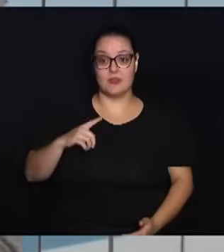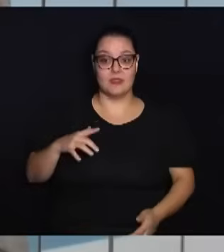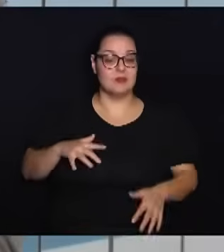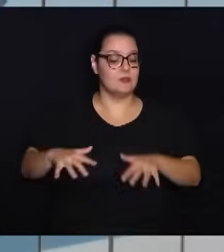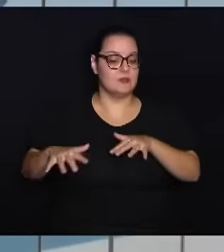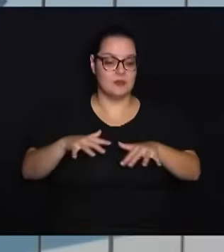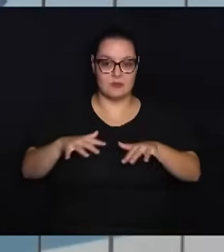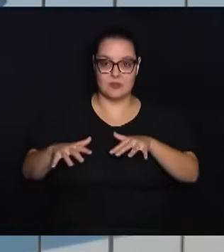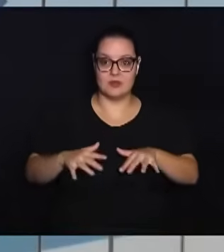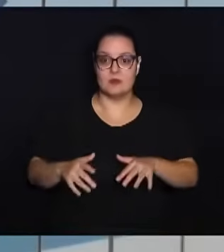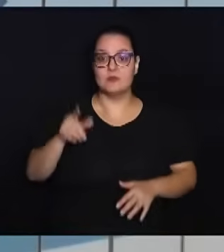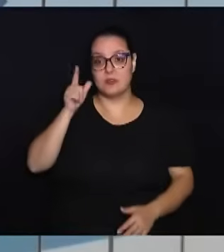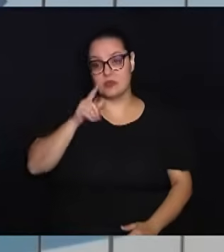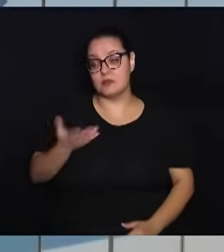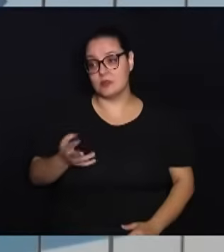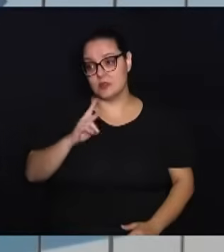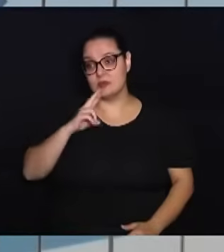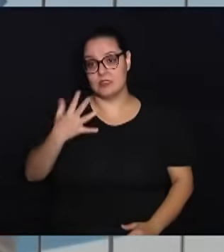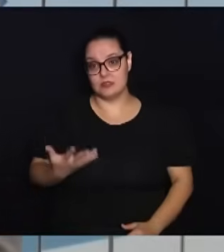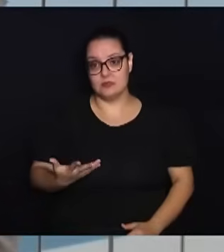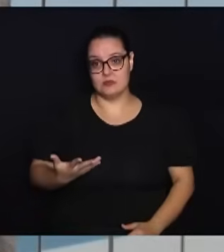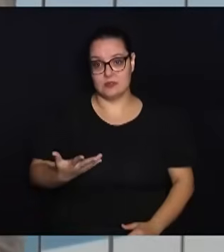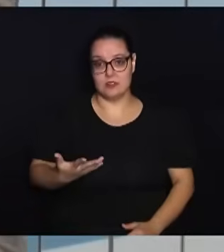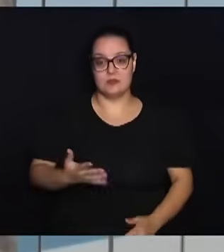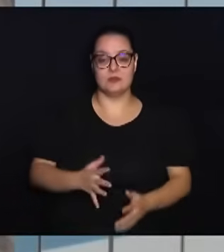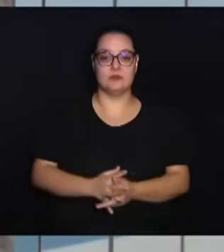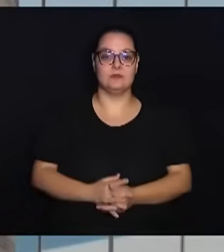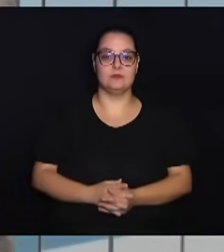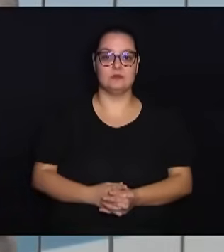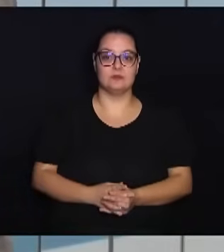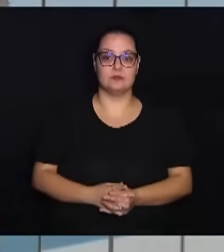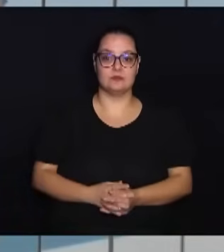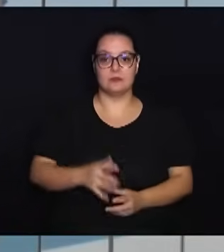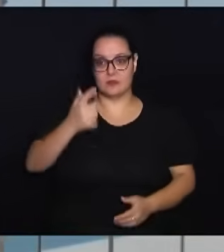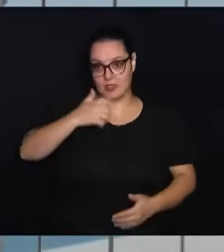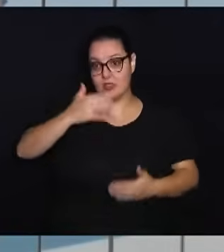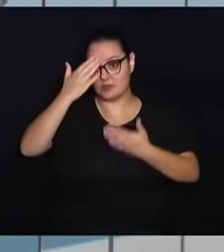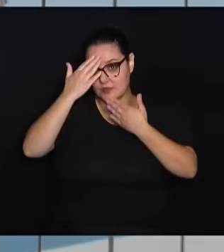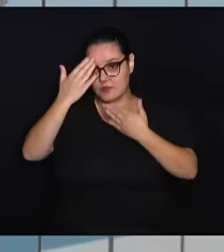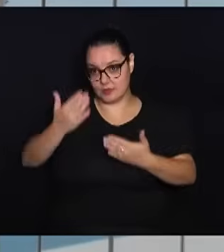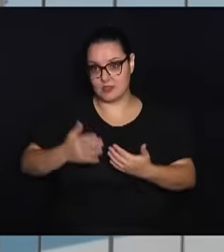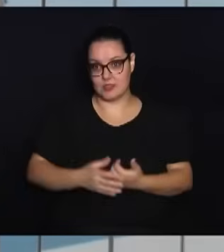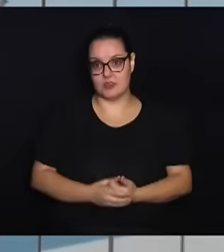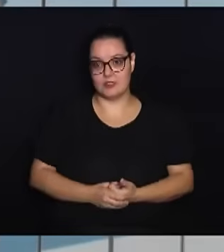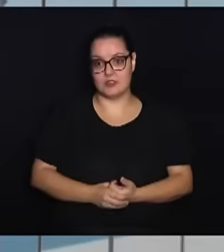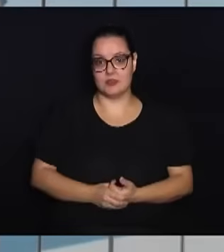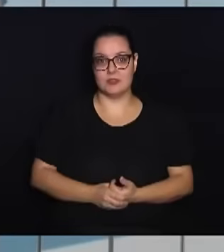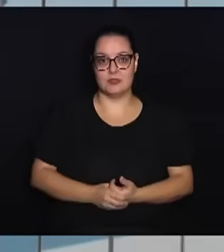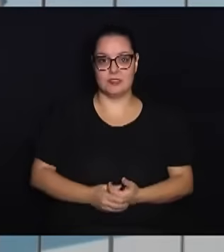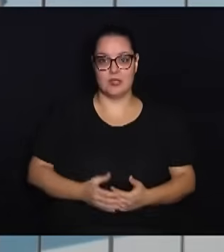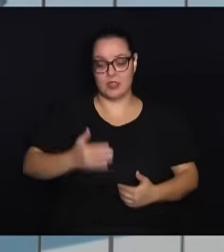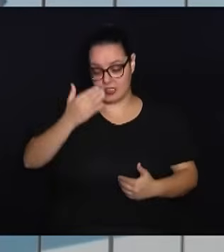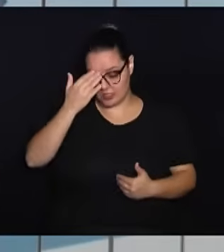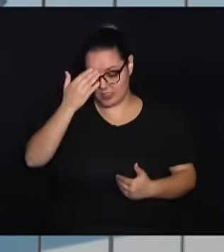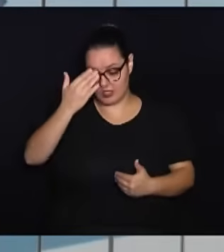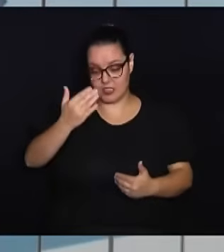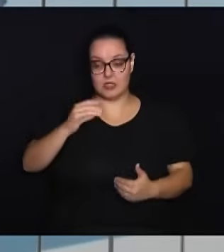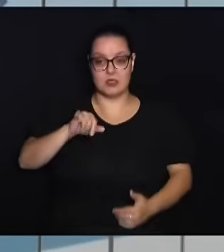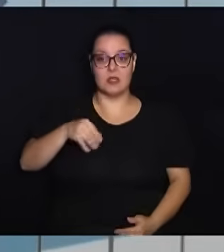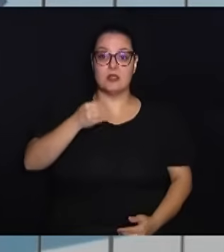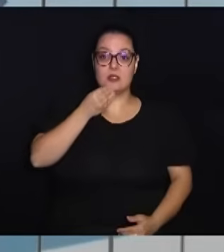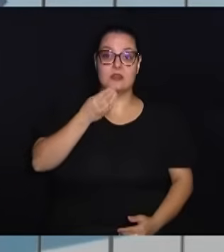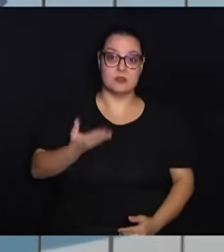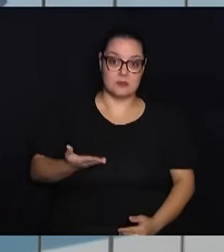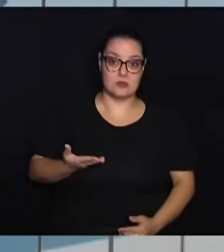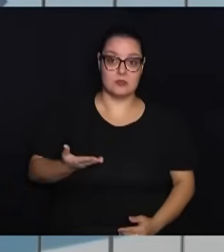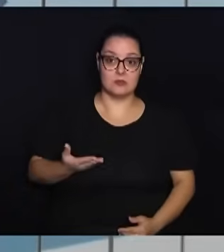mover para alcançar aqueles resultados. Então, eu sou muito grato a ter tido essa oportunidade,